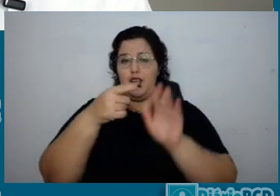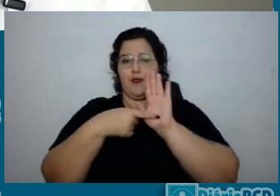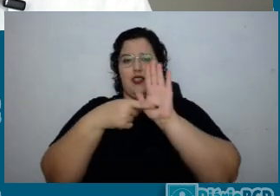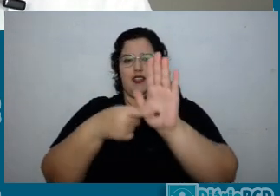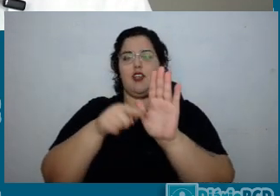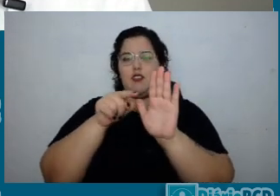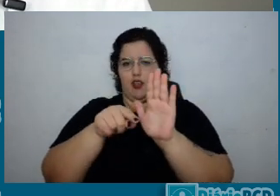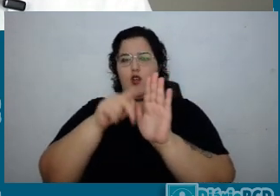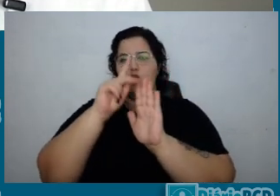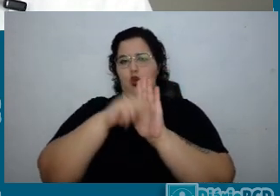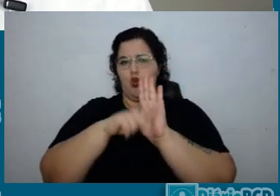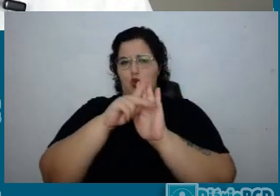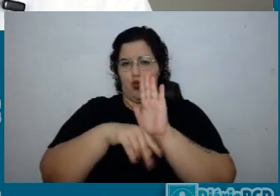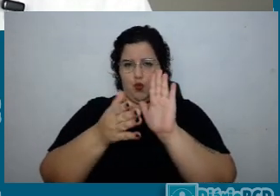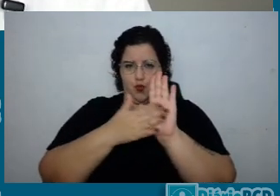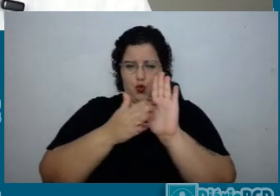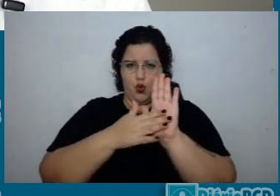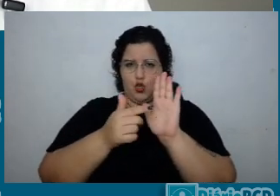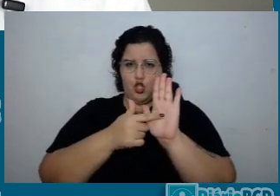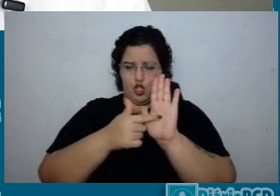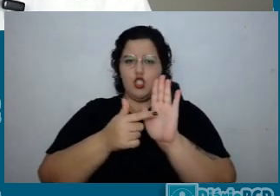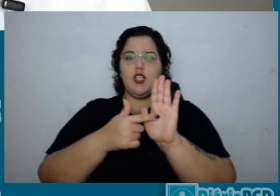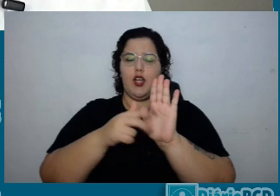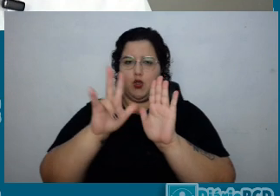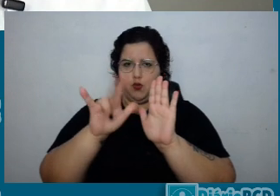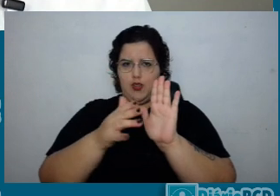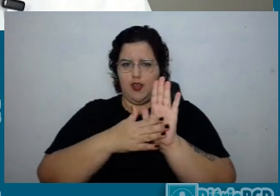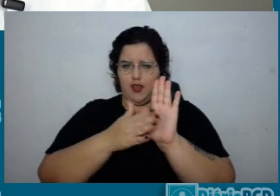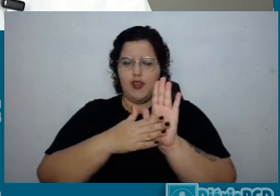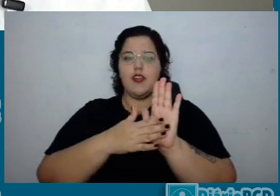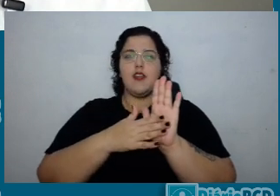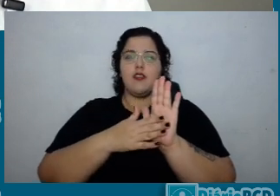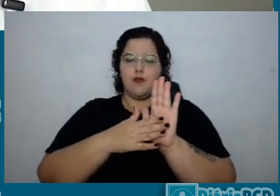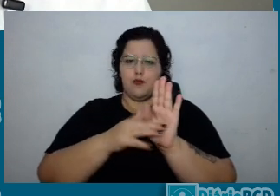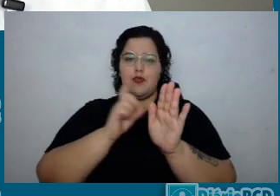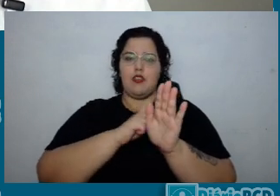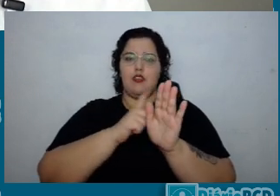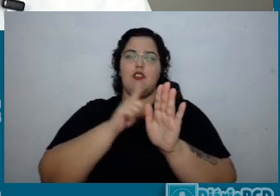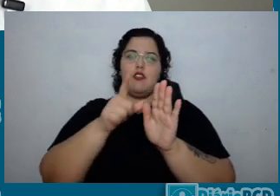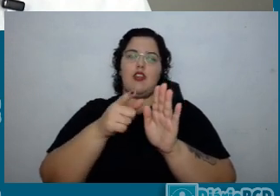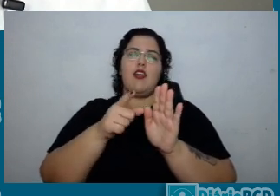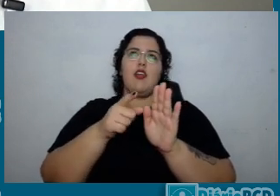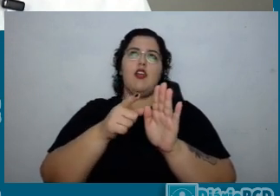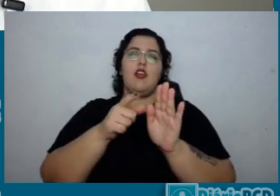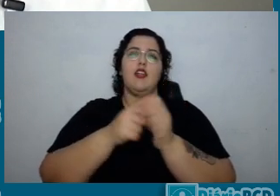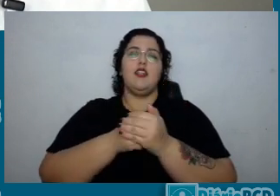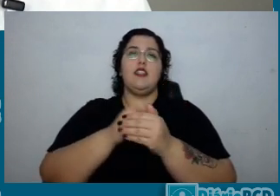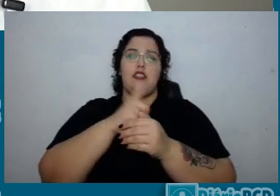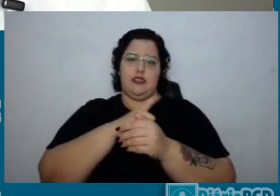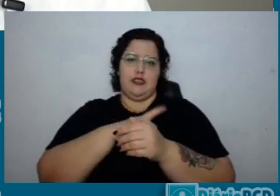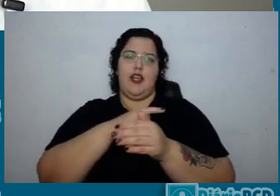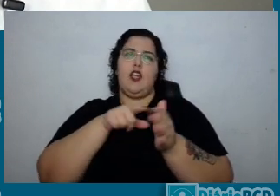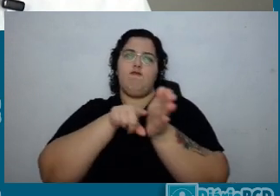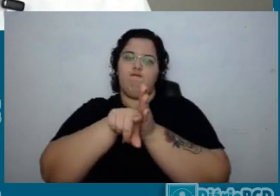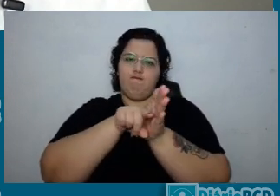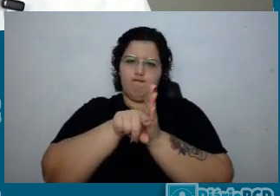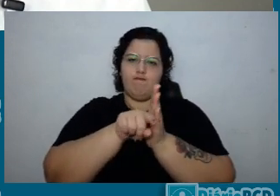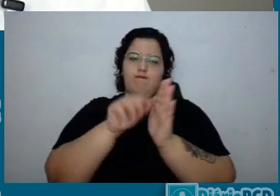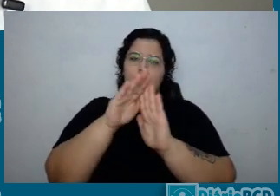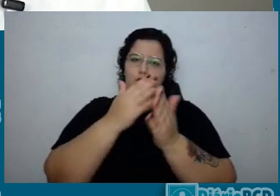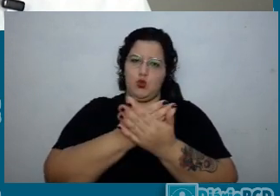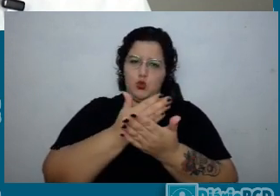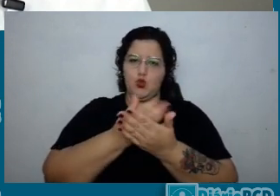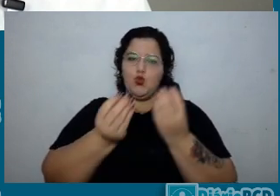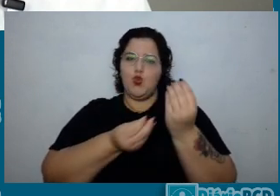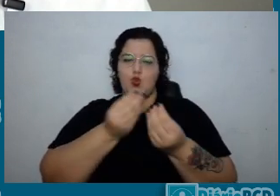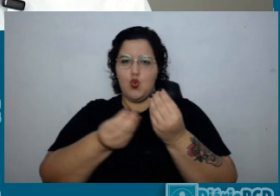apresentar esse projeto, né, de implementação. Já estamos, né, fazendo os estudos